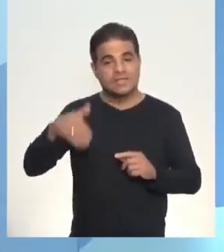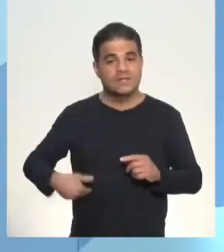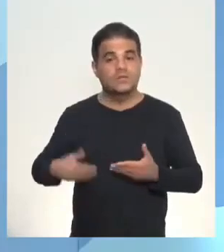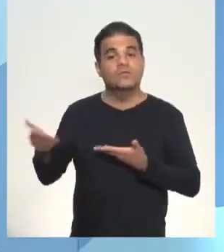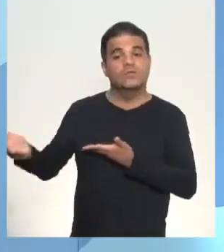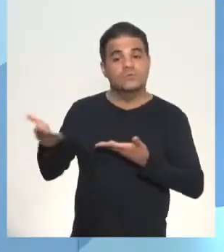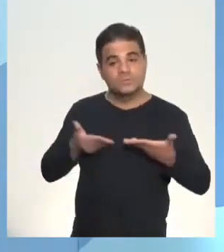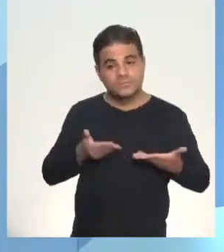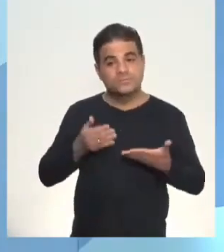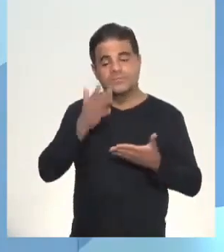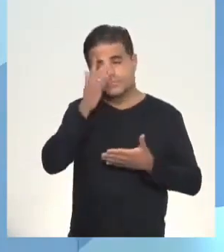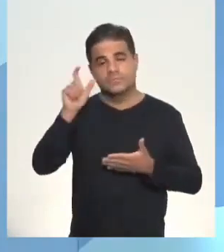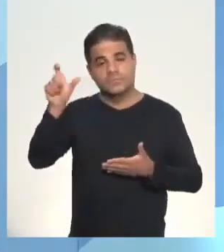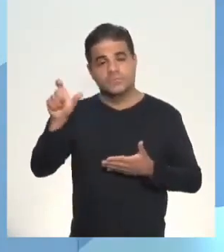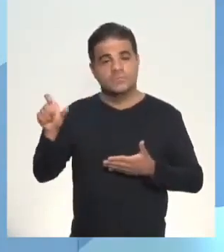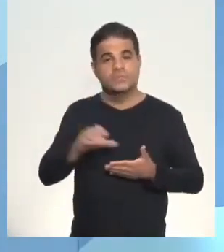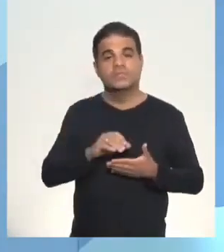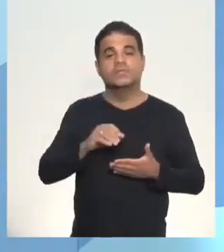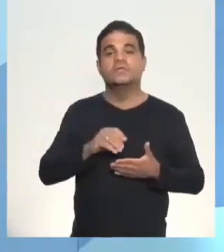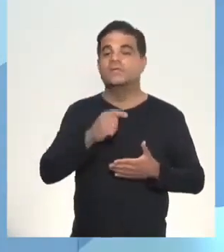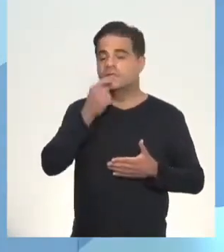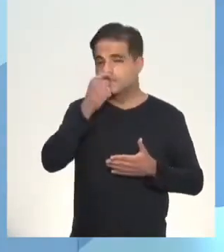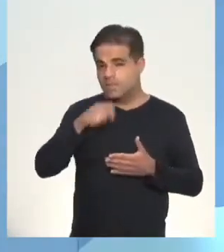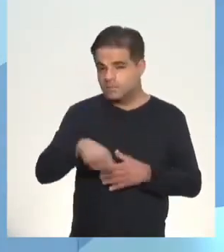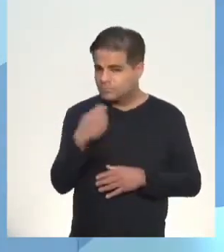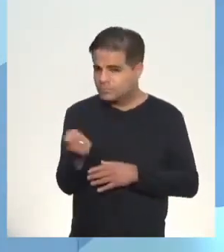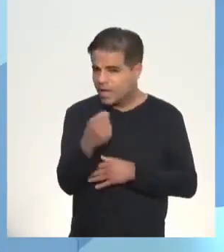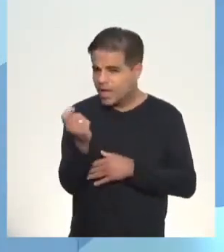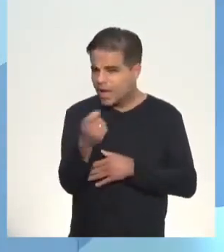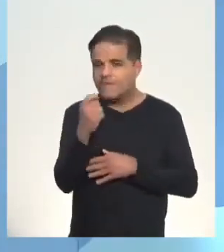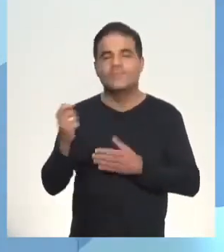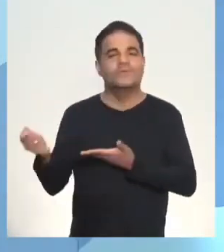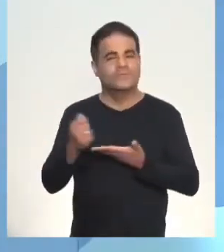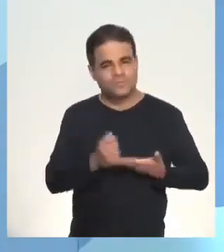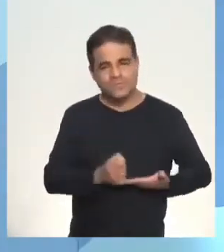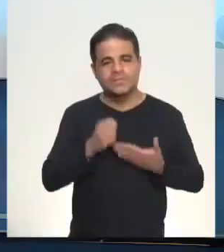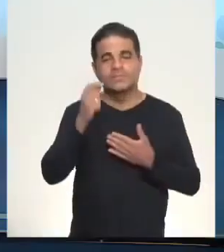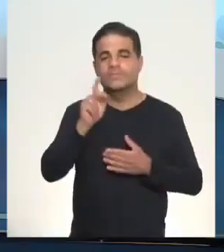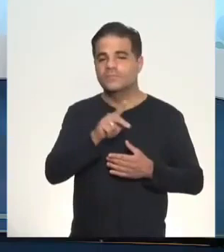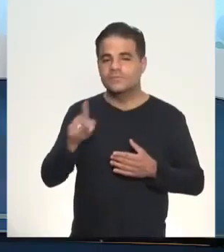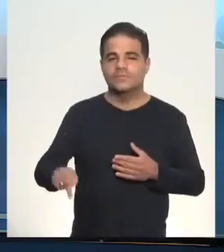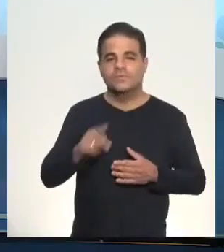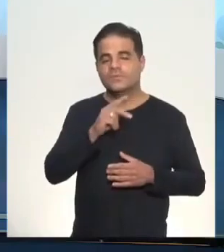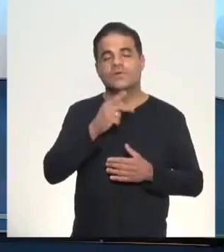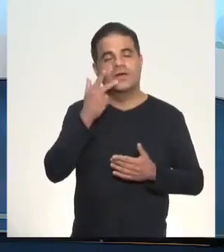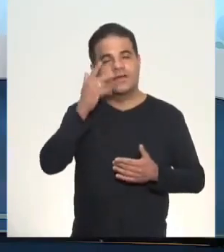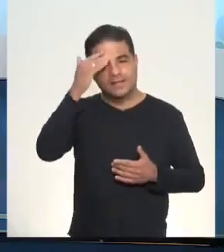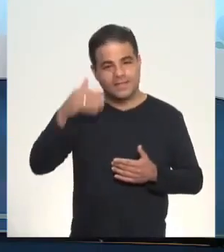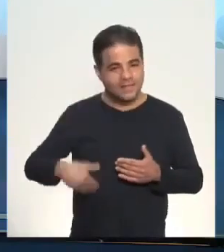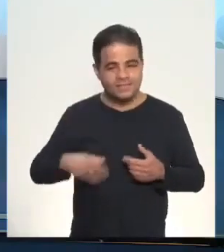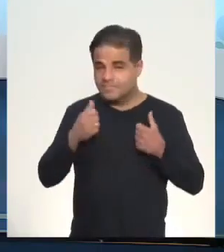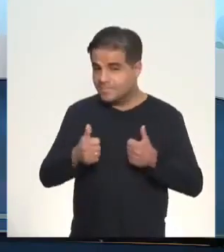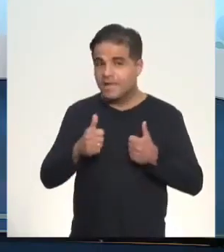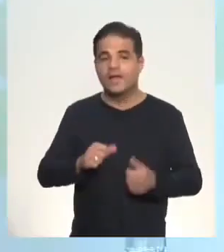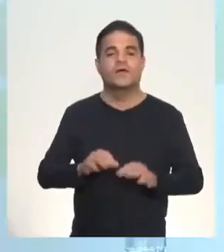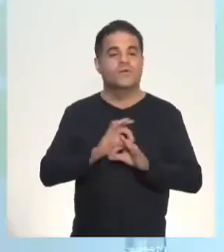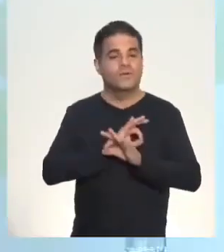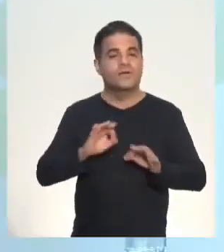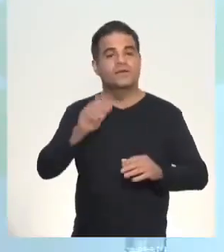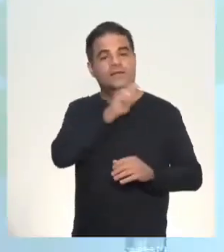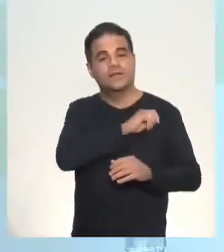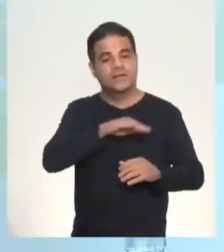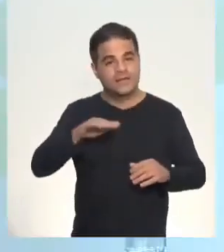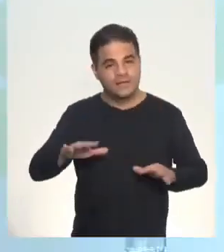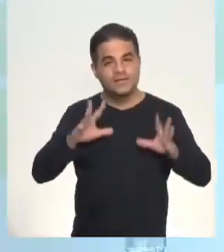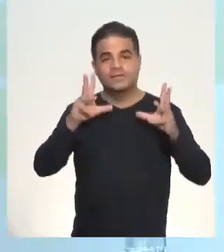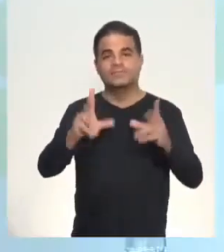convidado especialíssimo, Charlie Chaplin. Então, olha, vai ser bacana. Não perca, professora Tayana, tudo bem? Olá, professor Mauro,